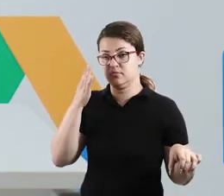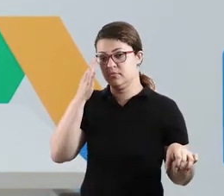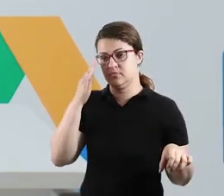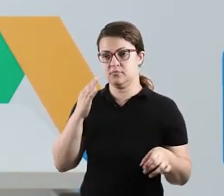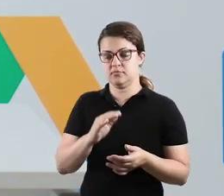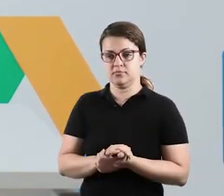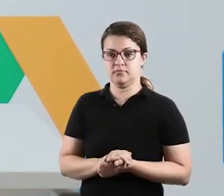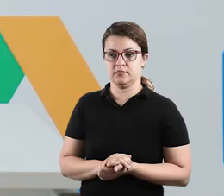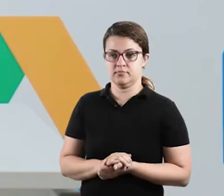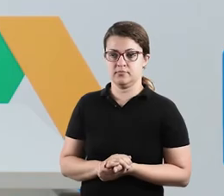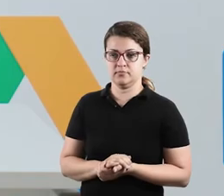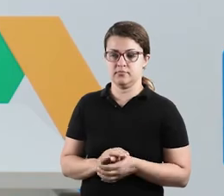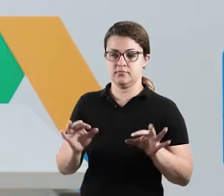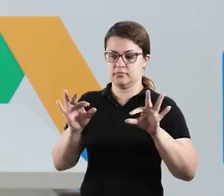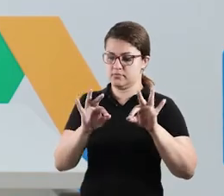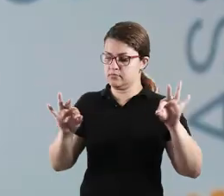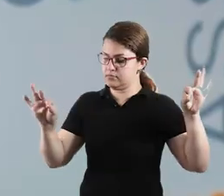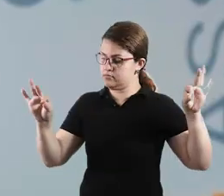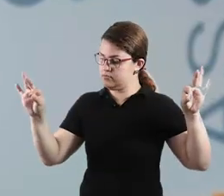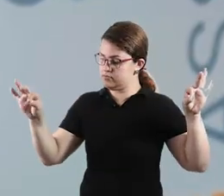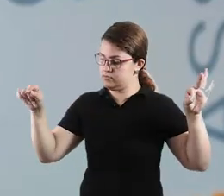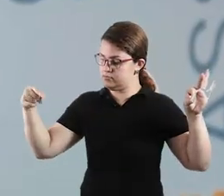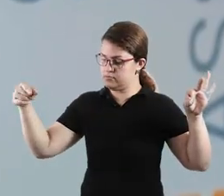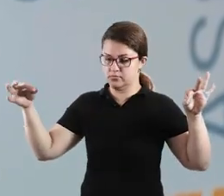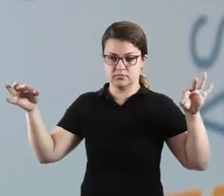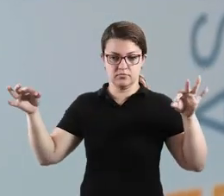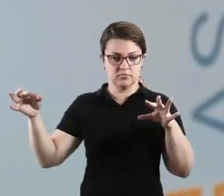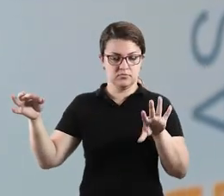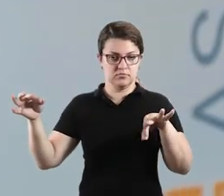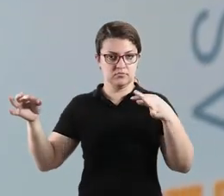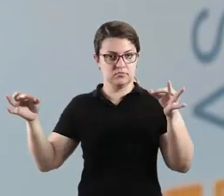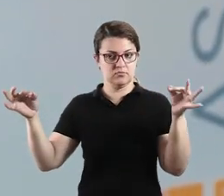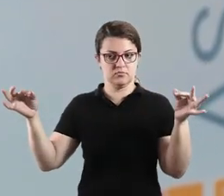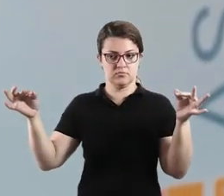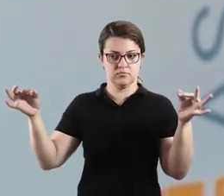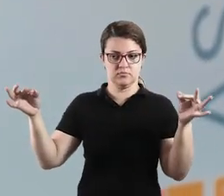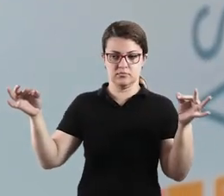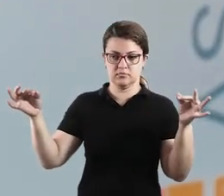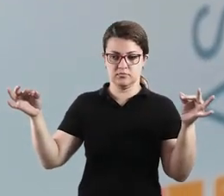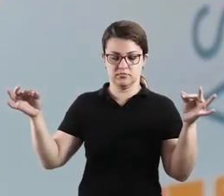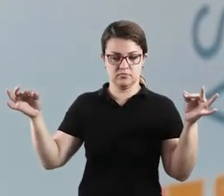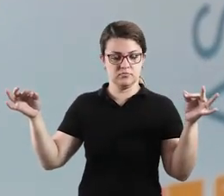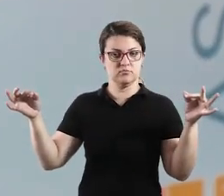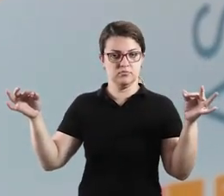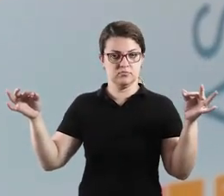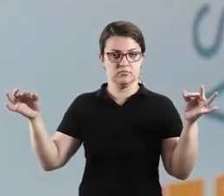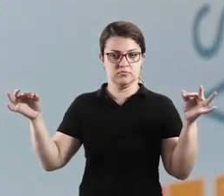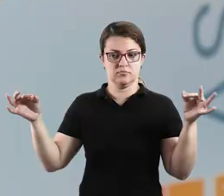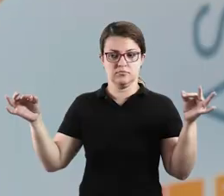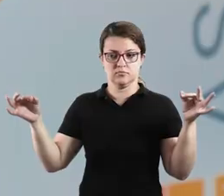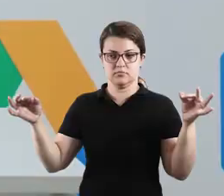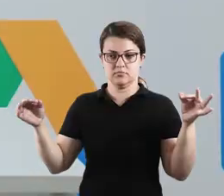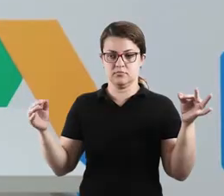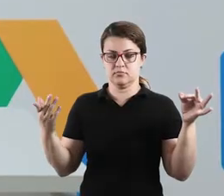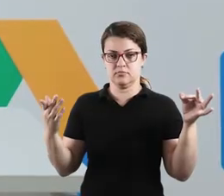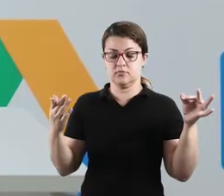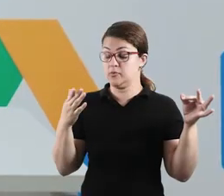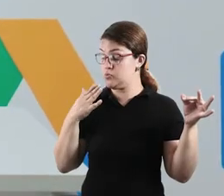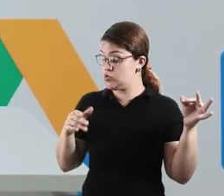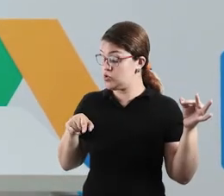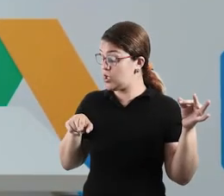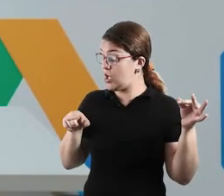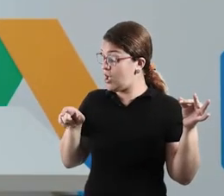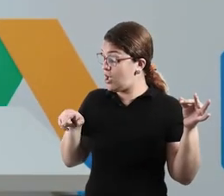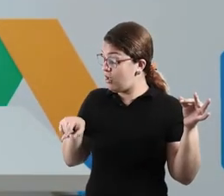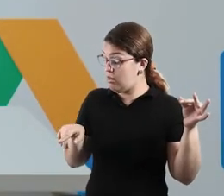E aí você vai amarrar de novo na ponta de um outro espaço na sua casa e vai deixar todos os rolinhos para um lado. E aí você vai